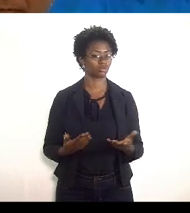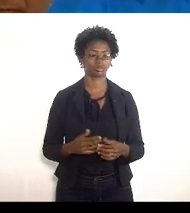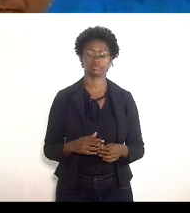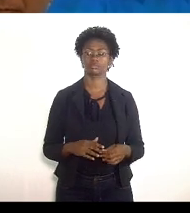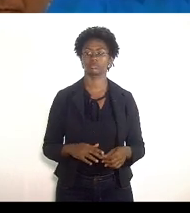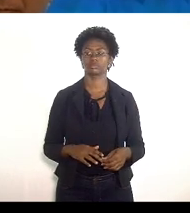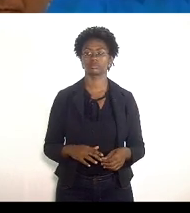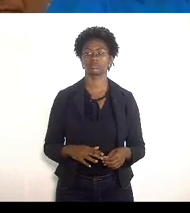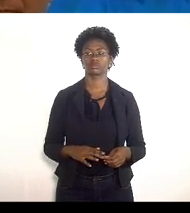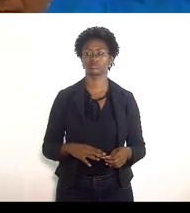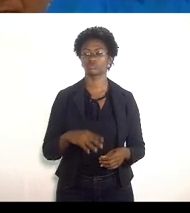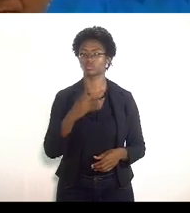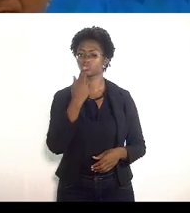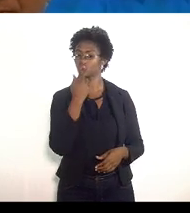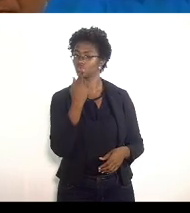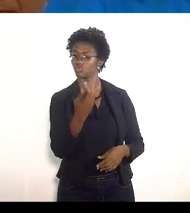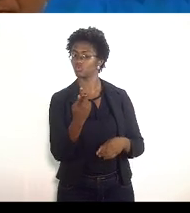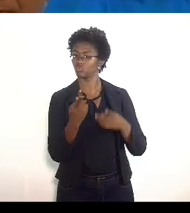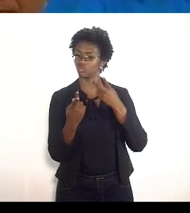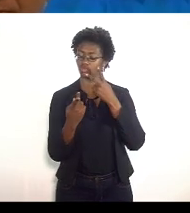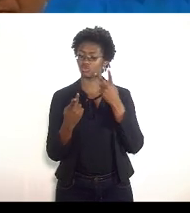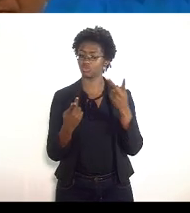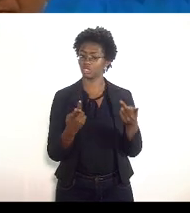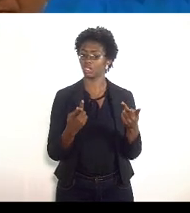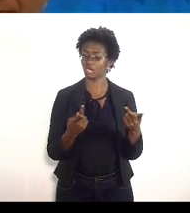é declarar a